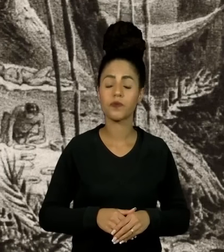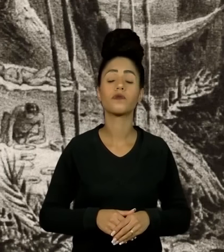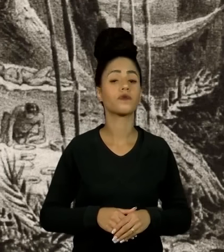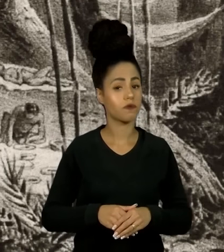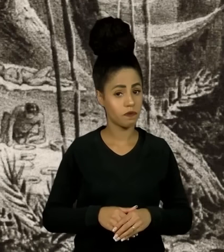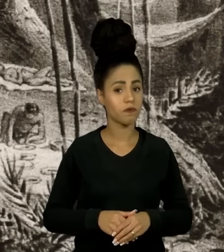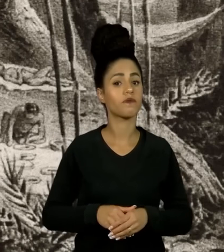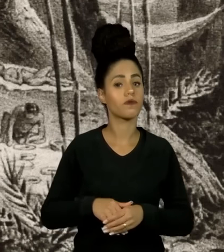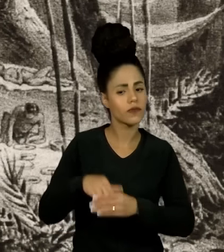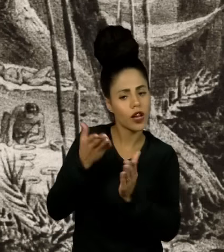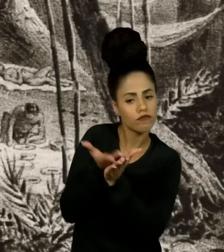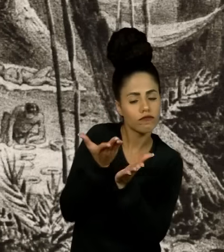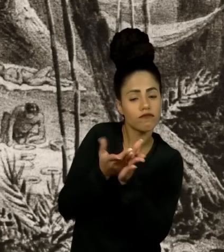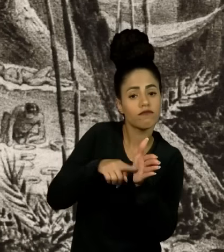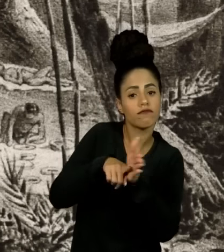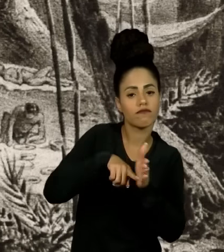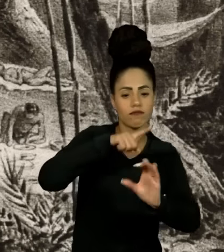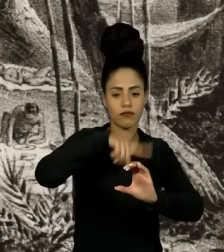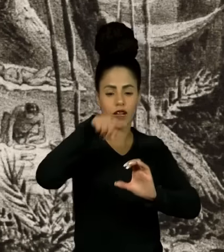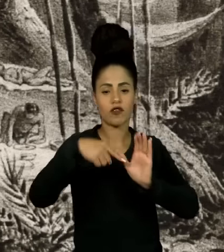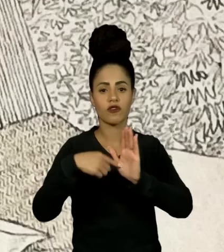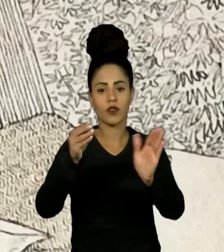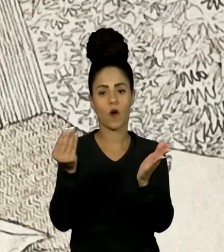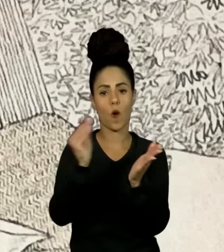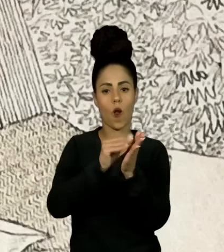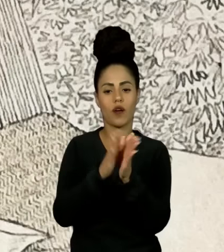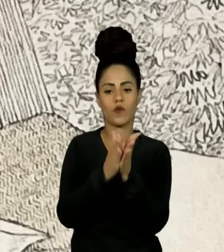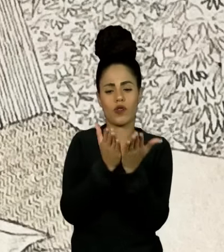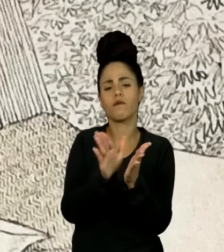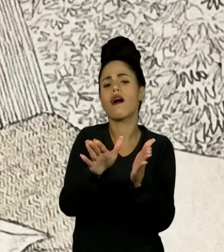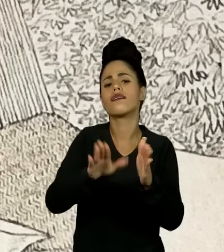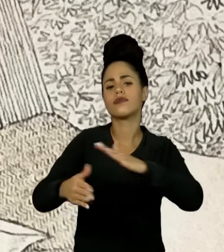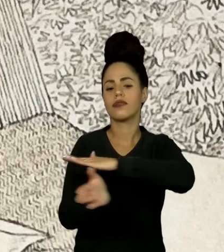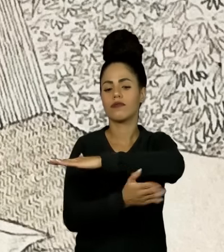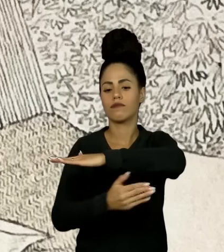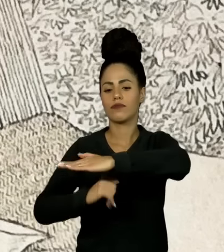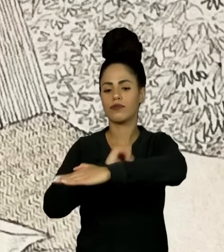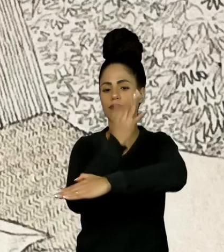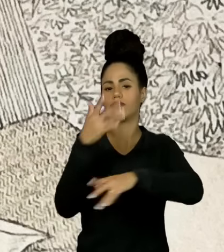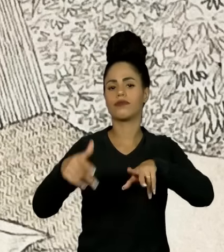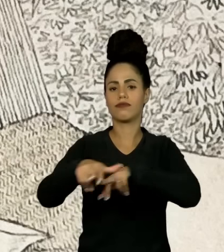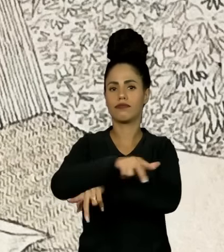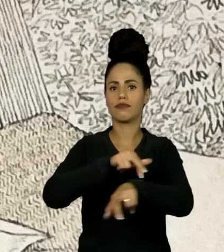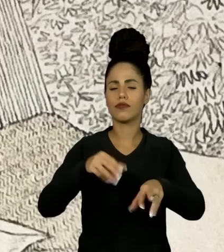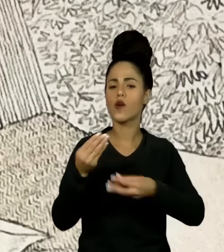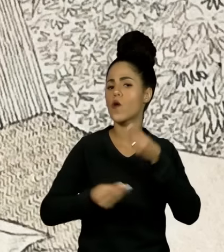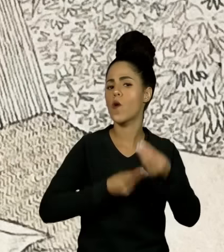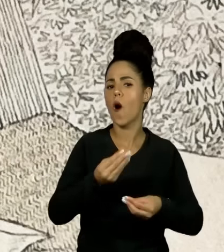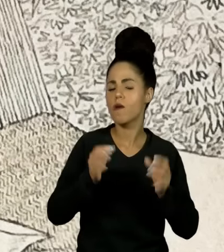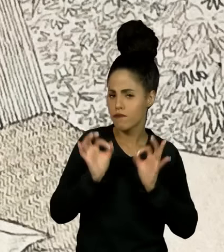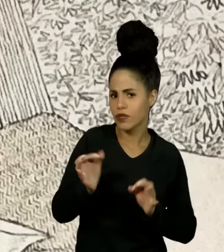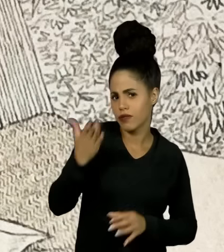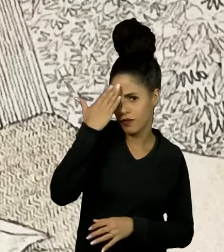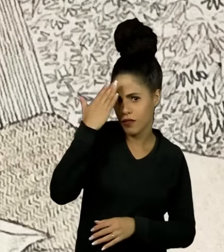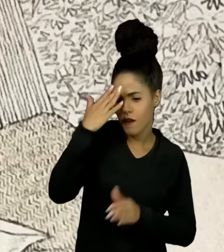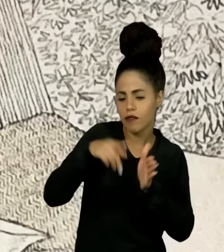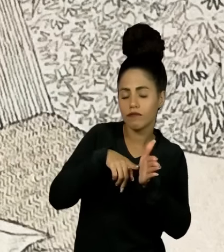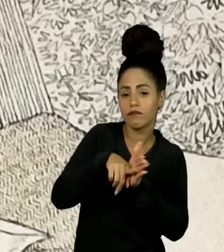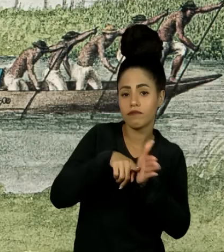Expedições científicas também são relatadas no livro, mas a biodiversidade não estava em foco, mesmo na